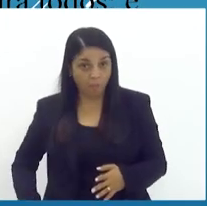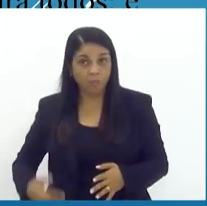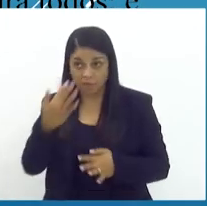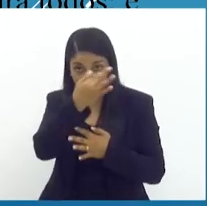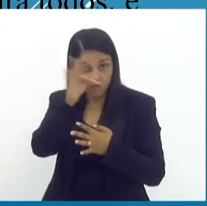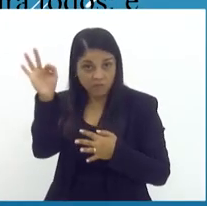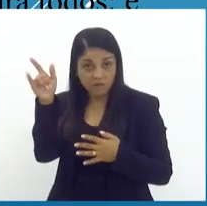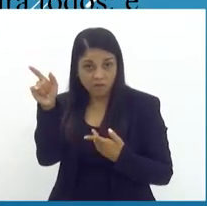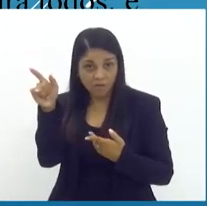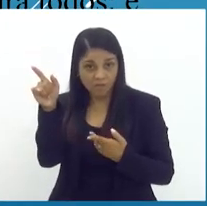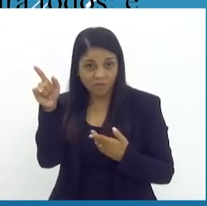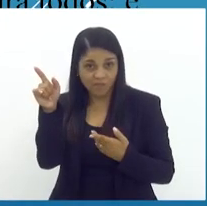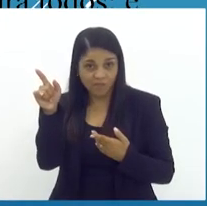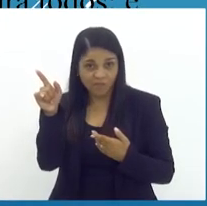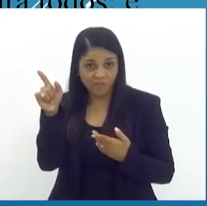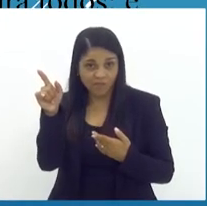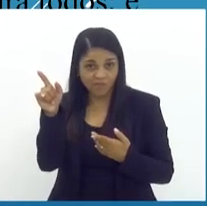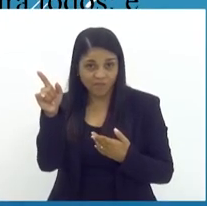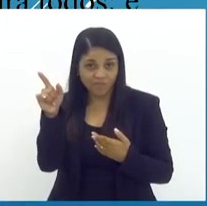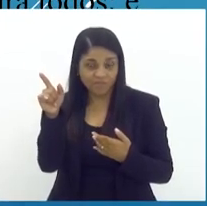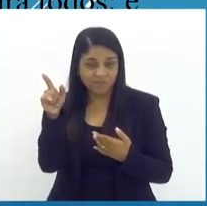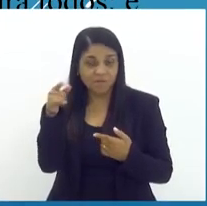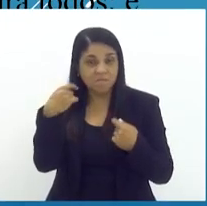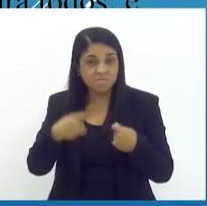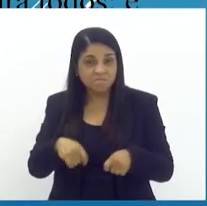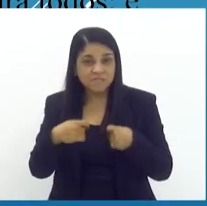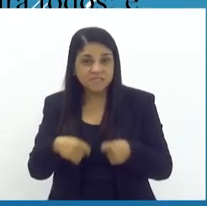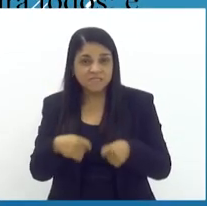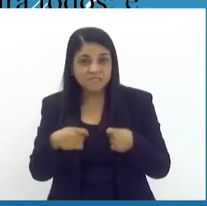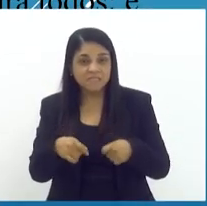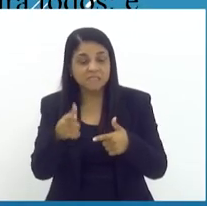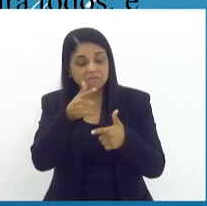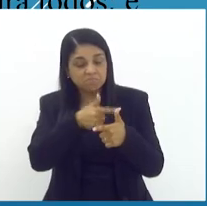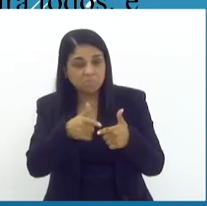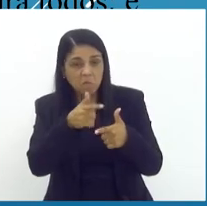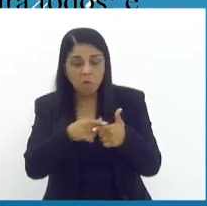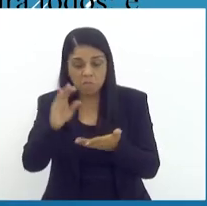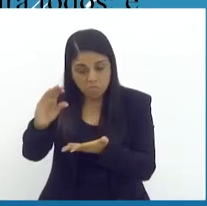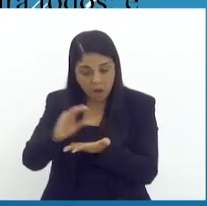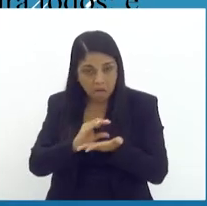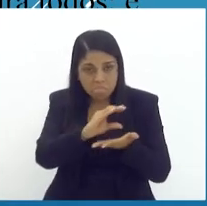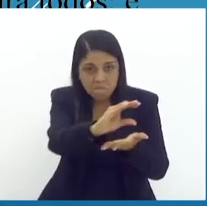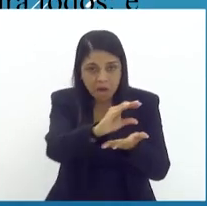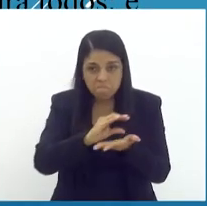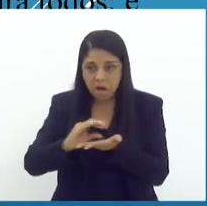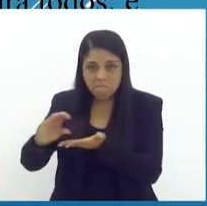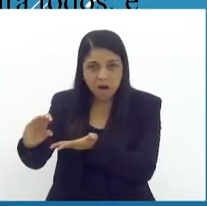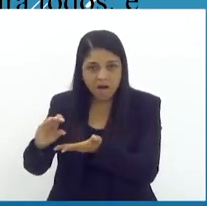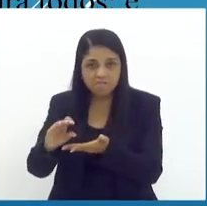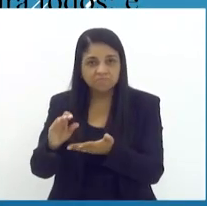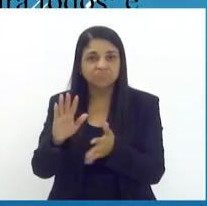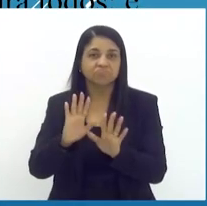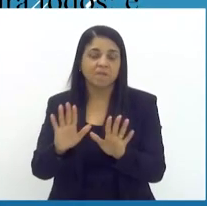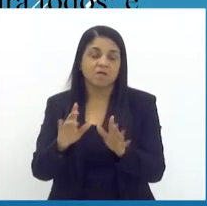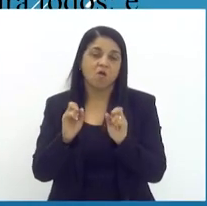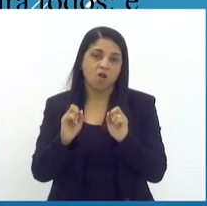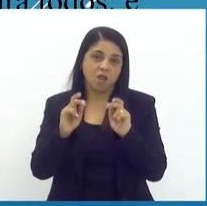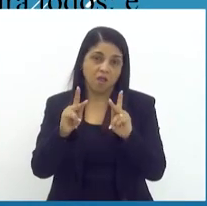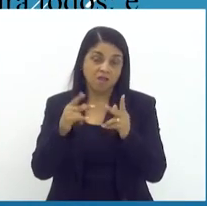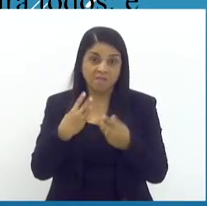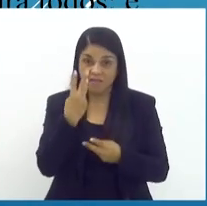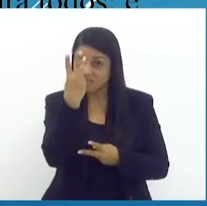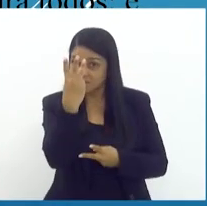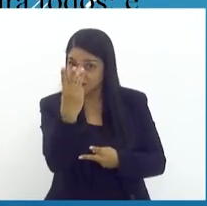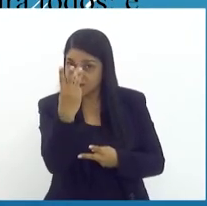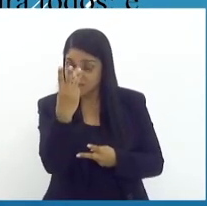a escola tem que ser tratada da forma que são tratadas está tendo erro problemas de repasse ou qualquer outra coisa OK mas antes que você faz com que